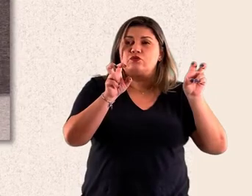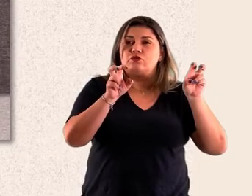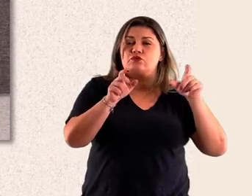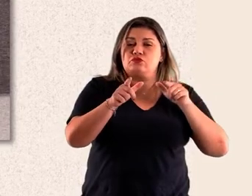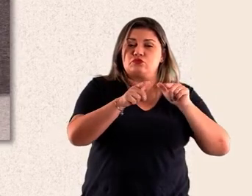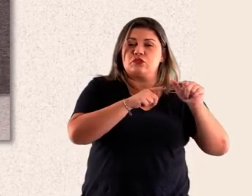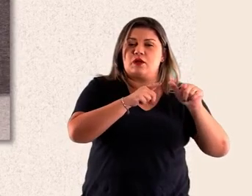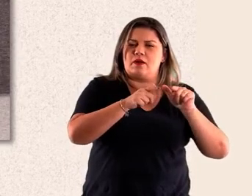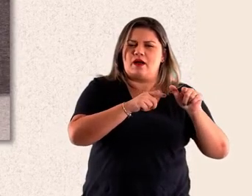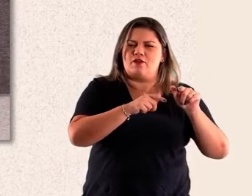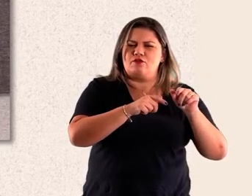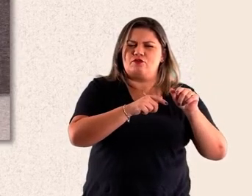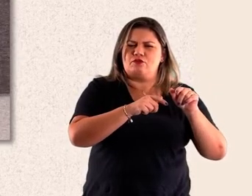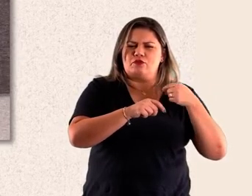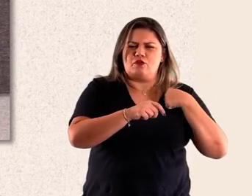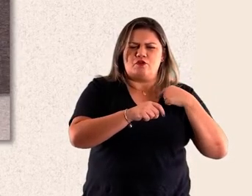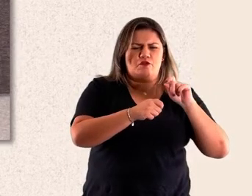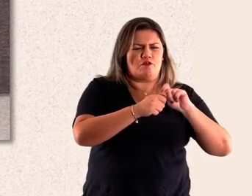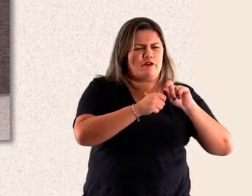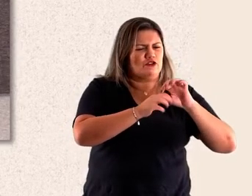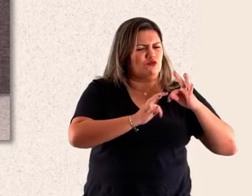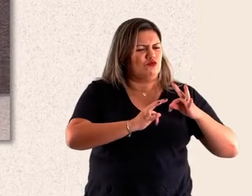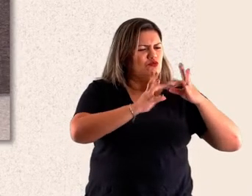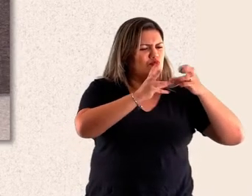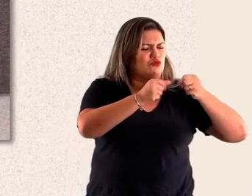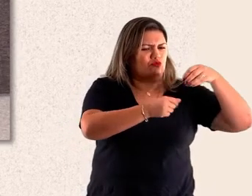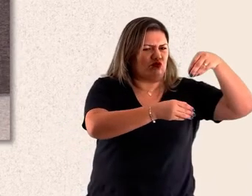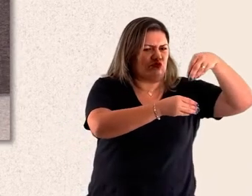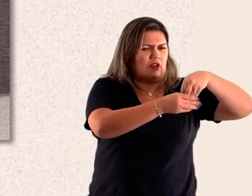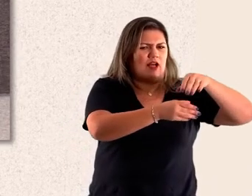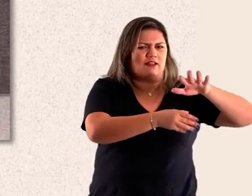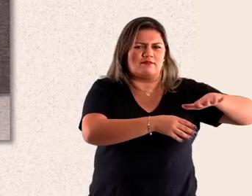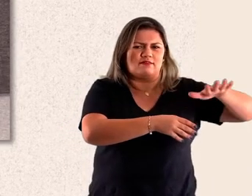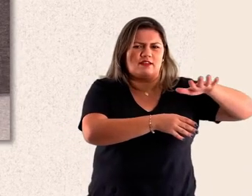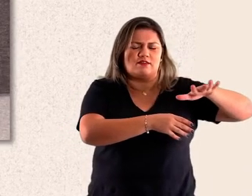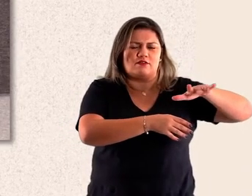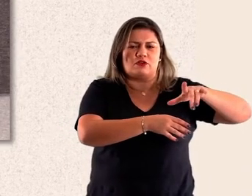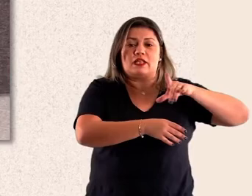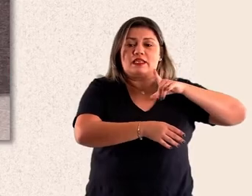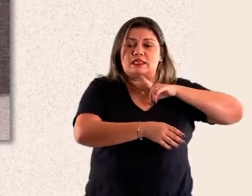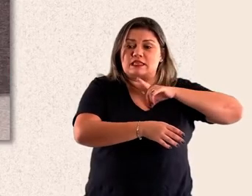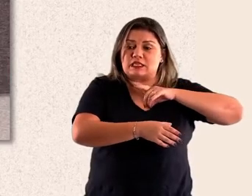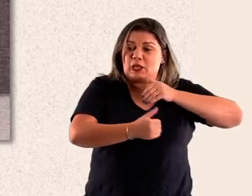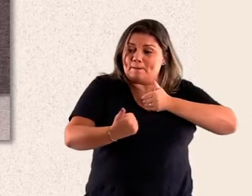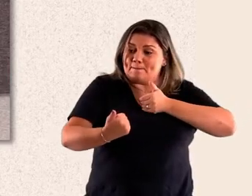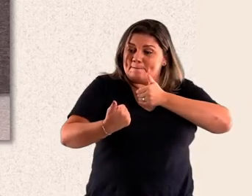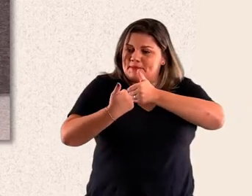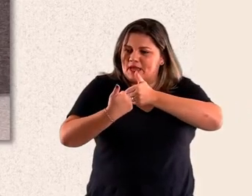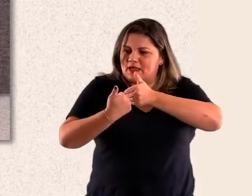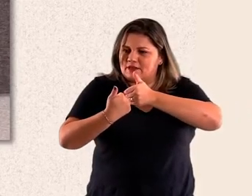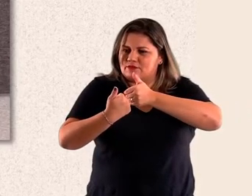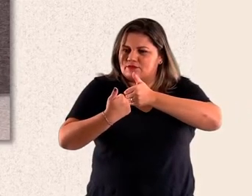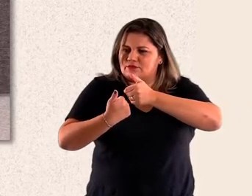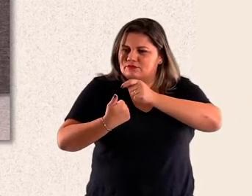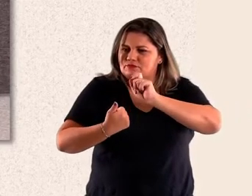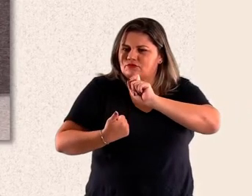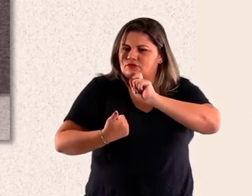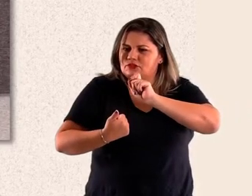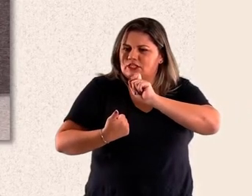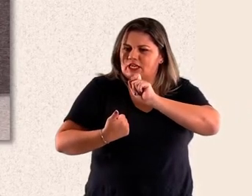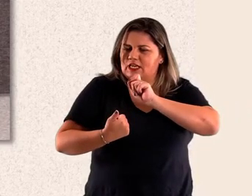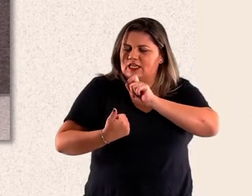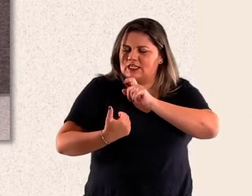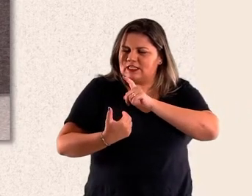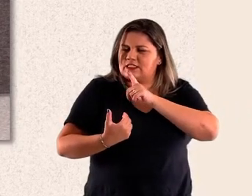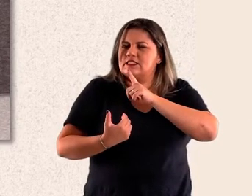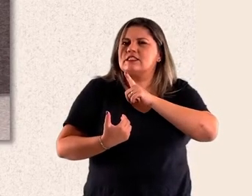Vinício faço tudo a e tá perto de quem recebe né faz